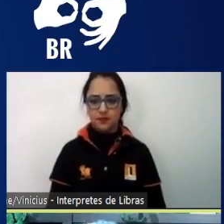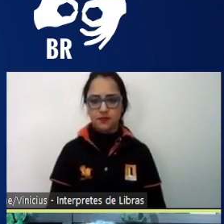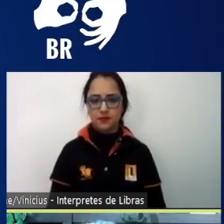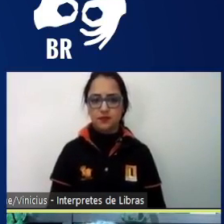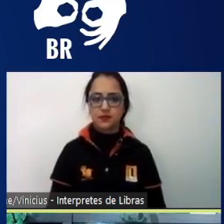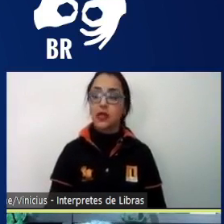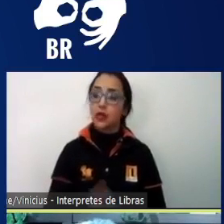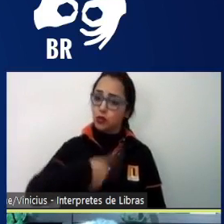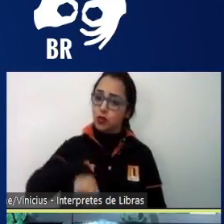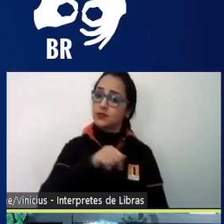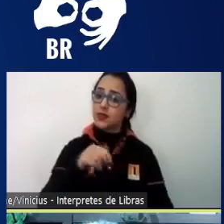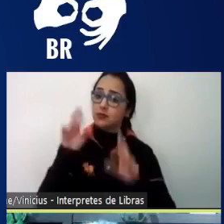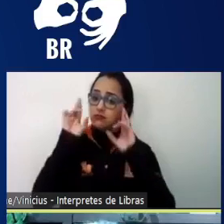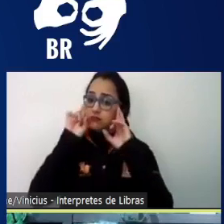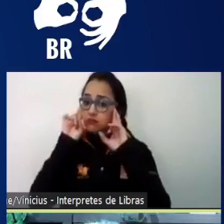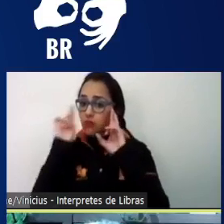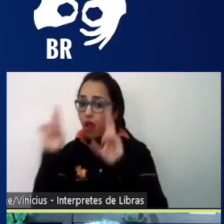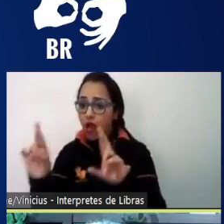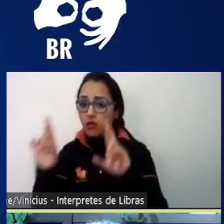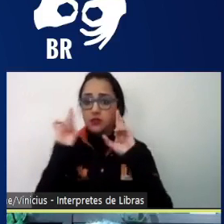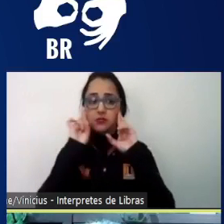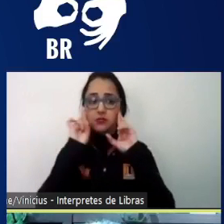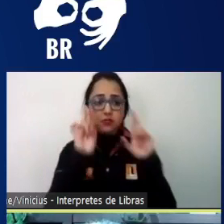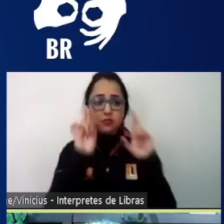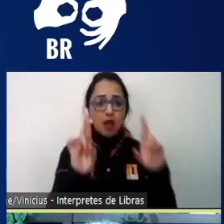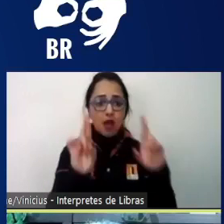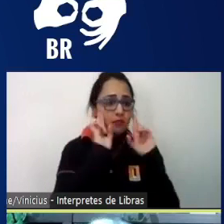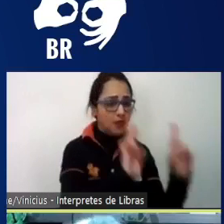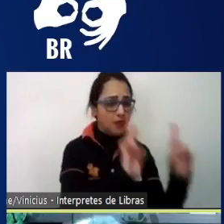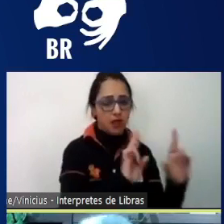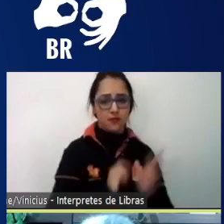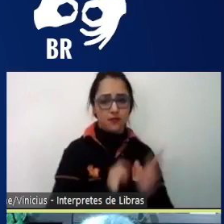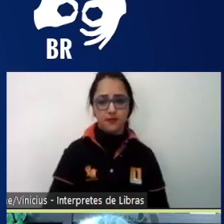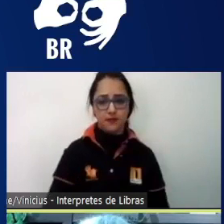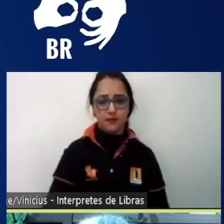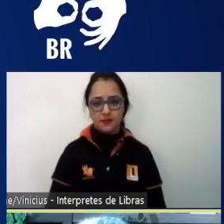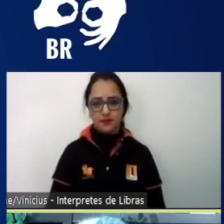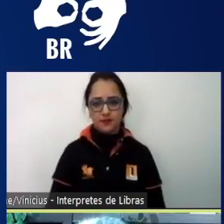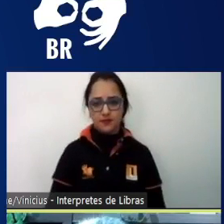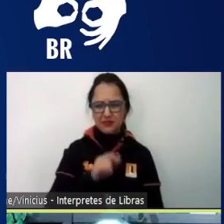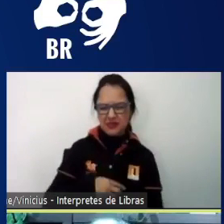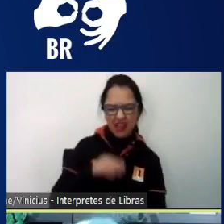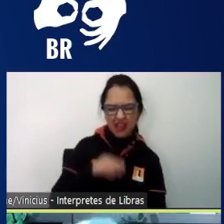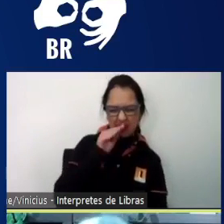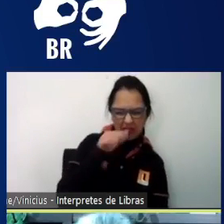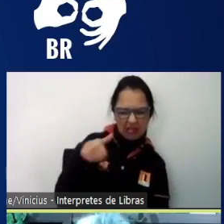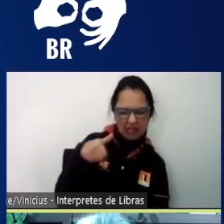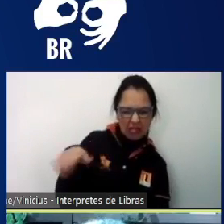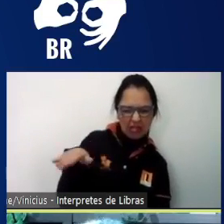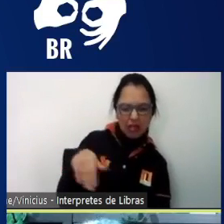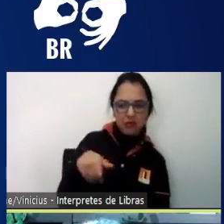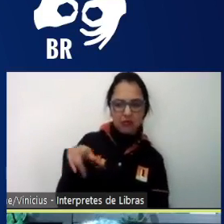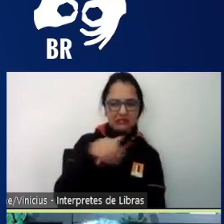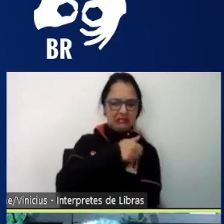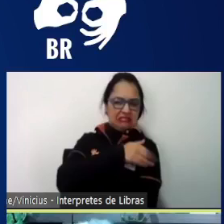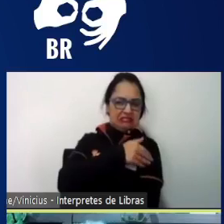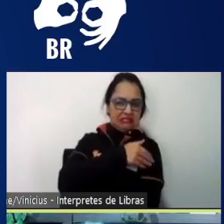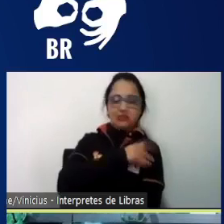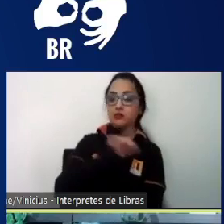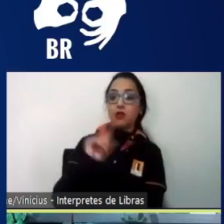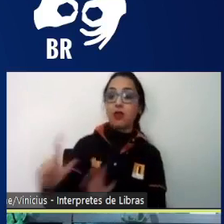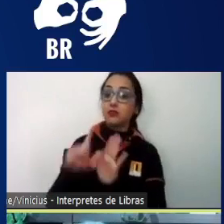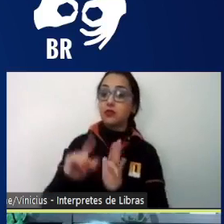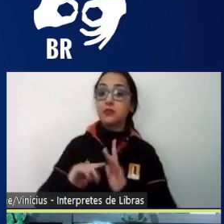precisamos respeitar antes de tudo, antes de discriminar, antes de ter preconceito, para